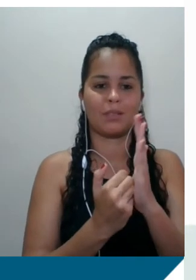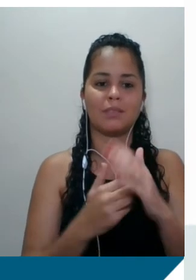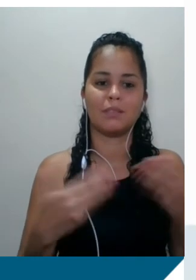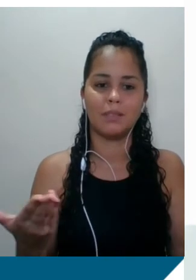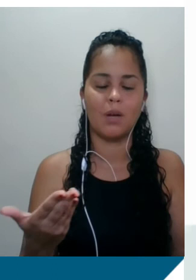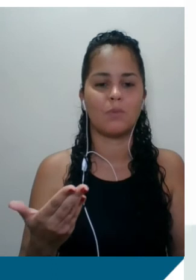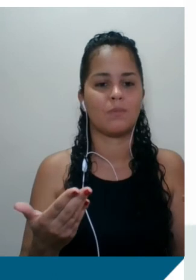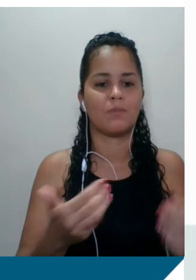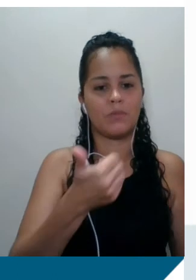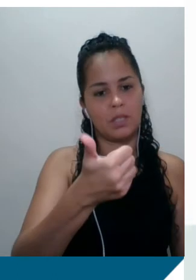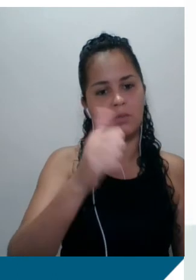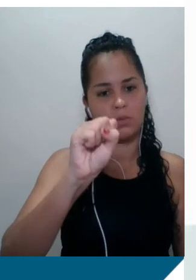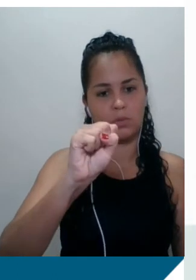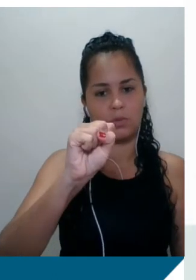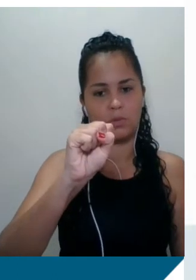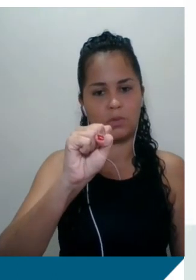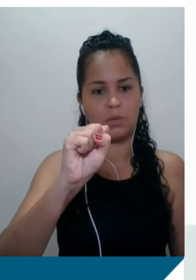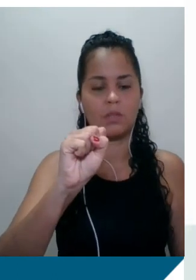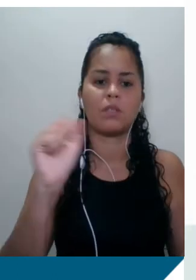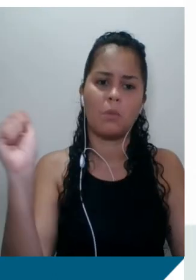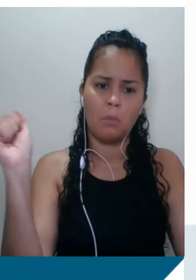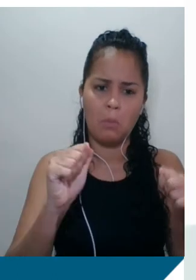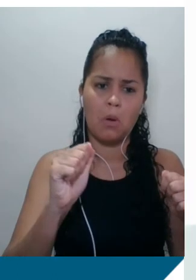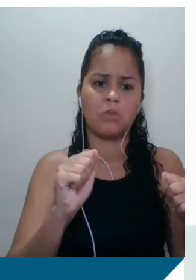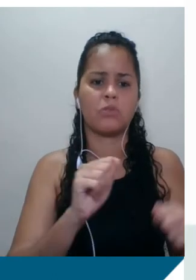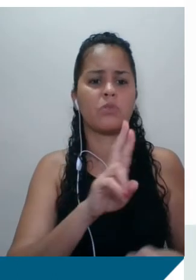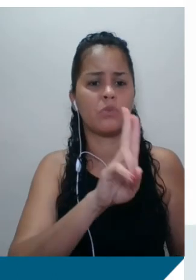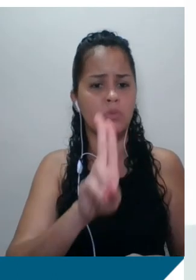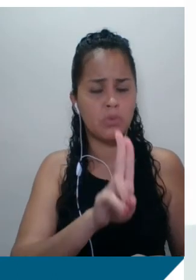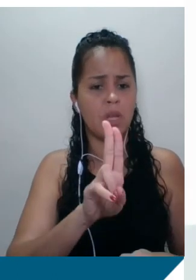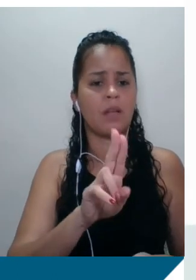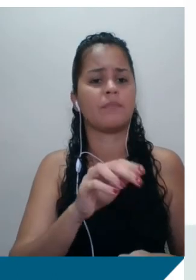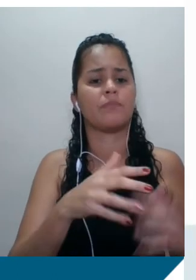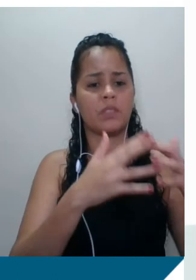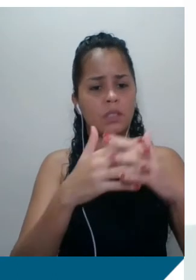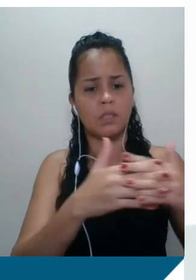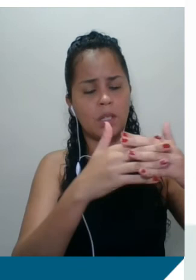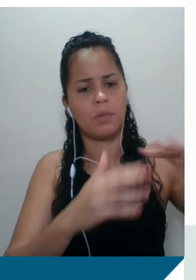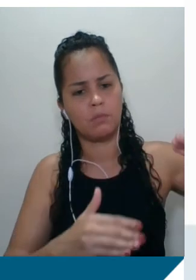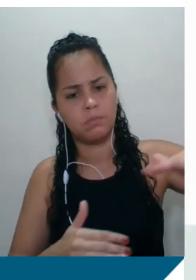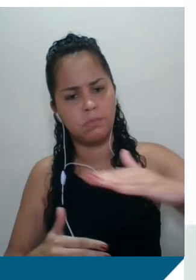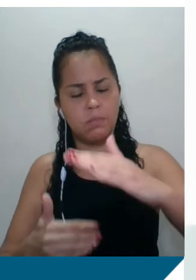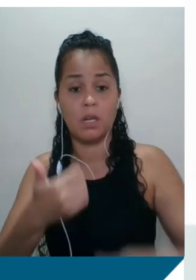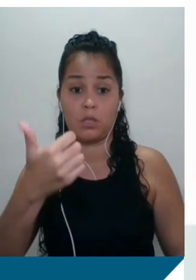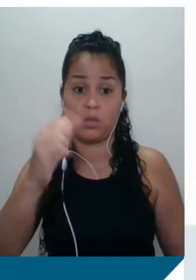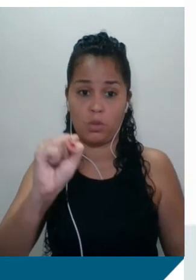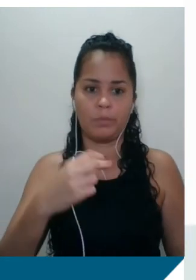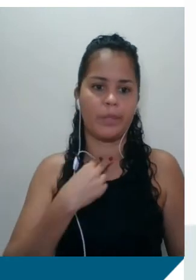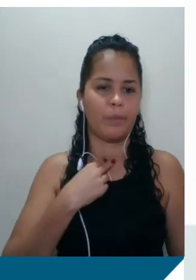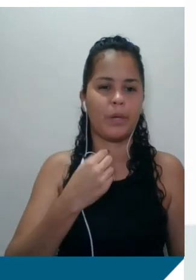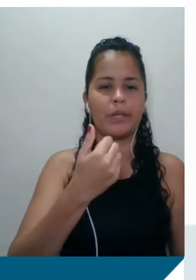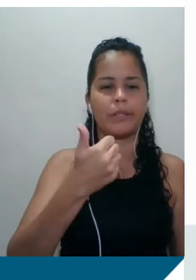número inteiro depois de 17,55. E vai ser 18. Então, vão ser 18 viagens, beleza? Porque